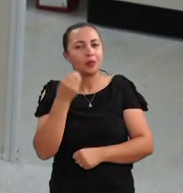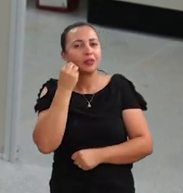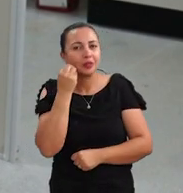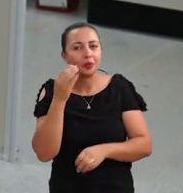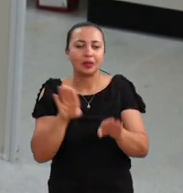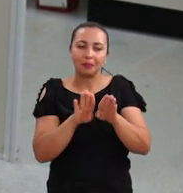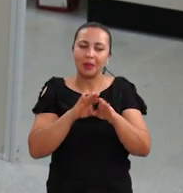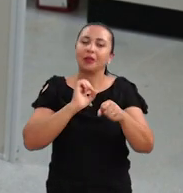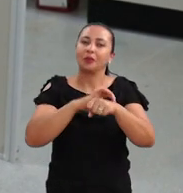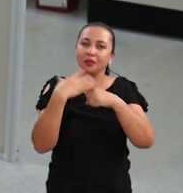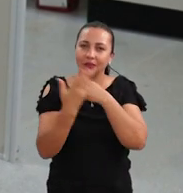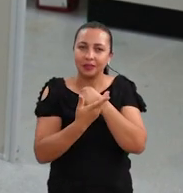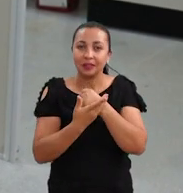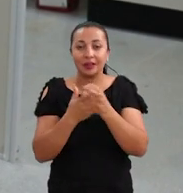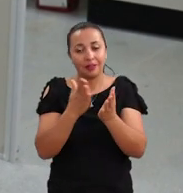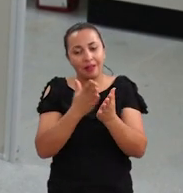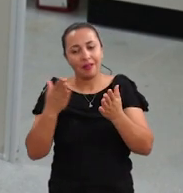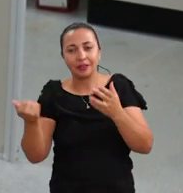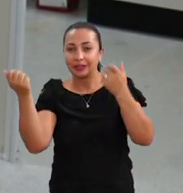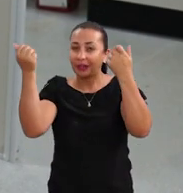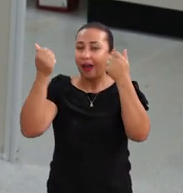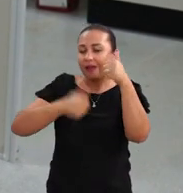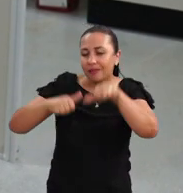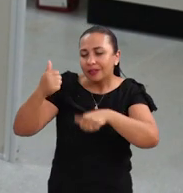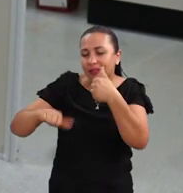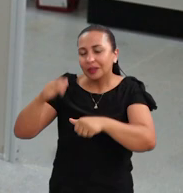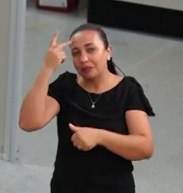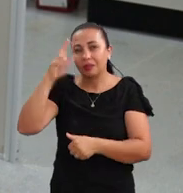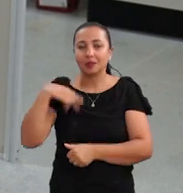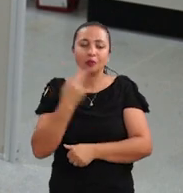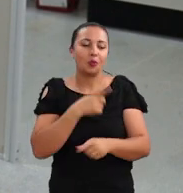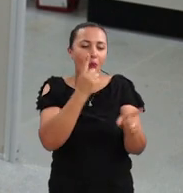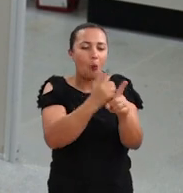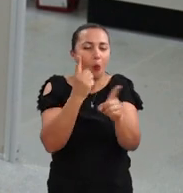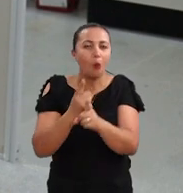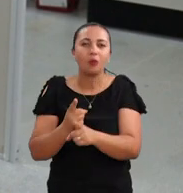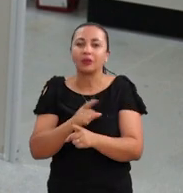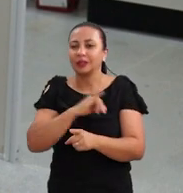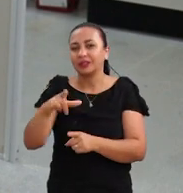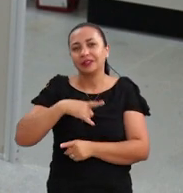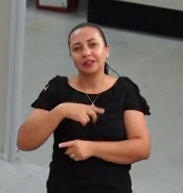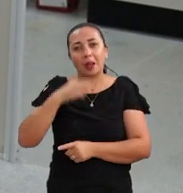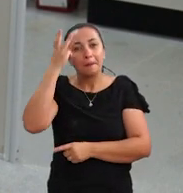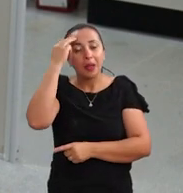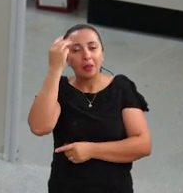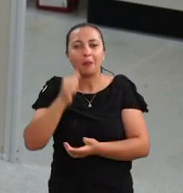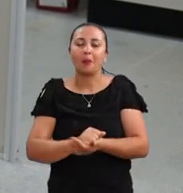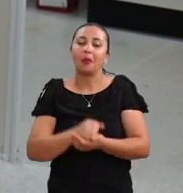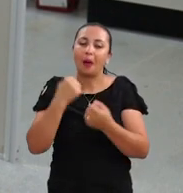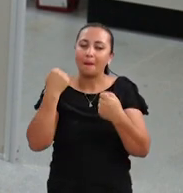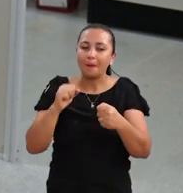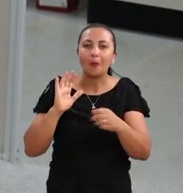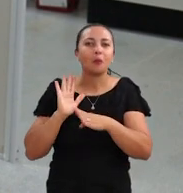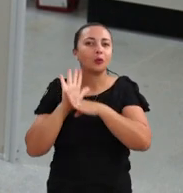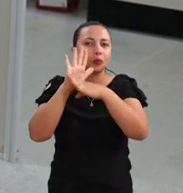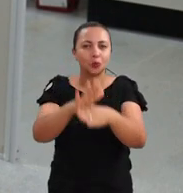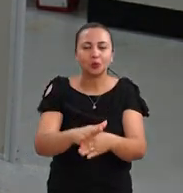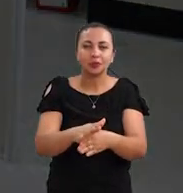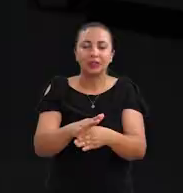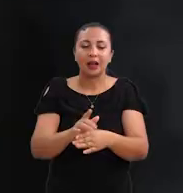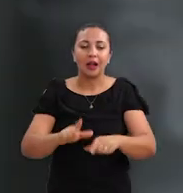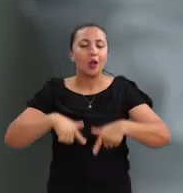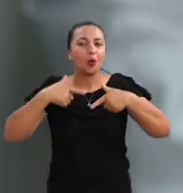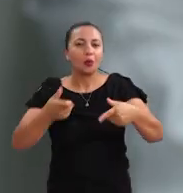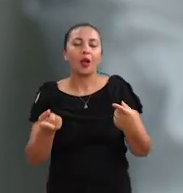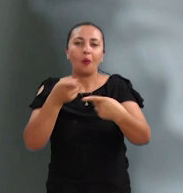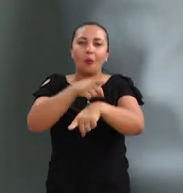o coronavírus, né, e está em fase de avaliação para a gente poder encontrar, né, se há metabólitos que a gente